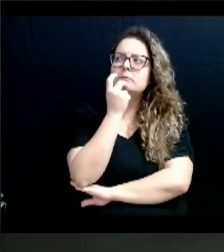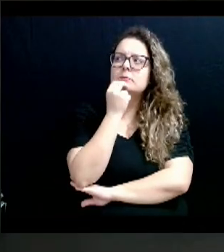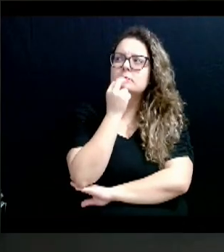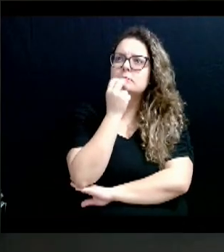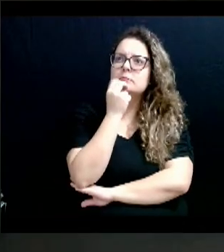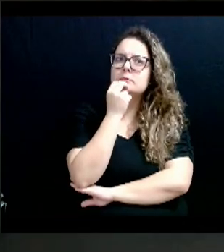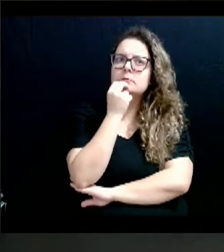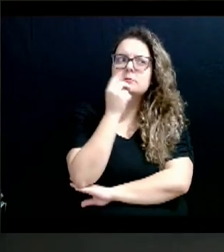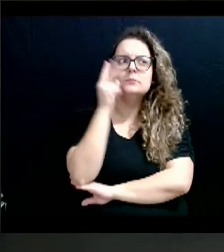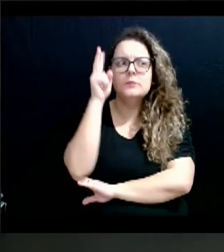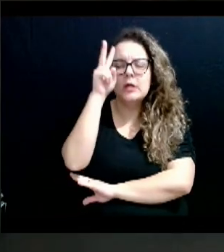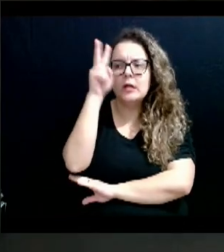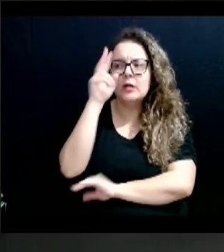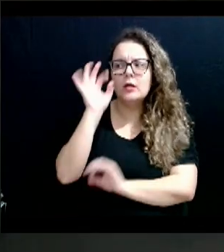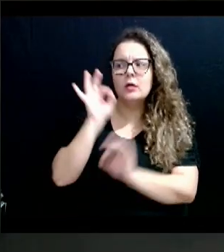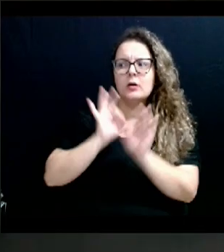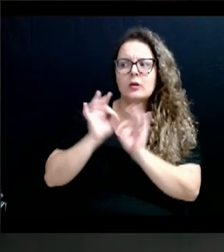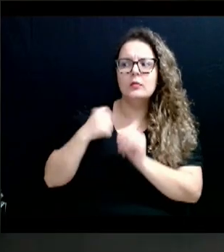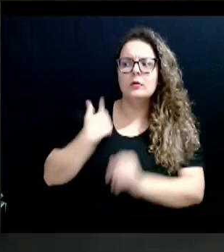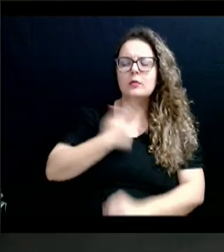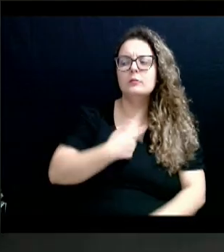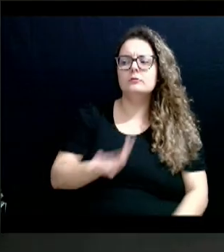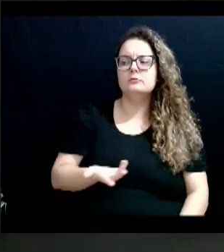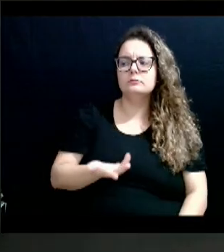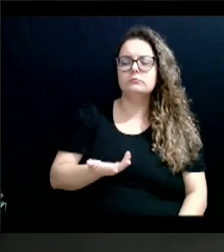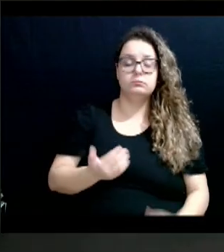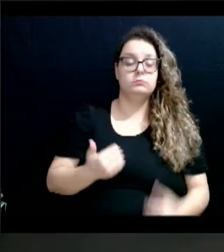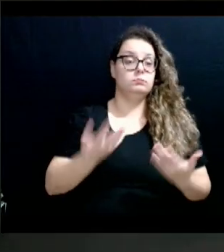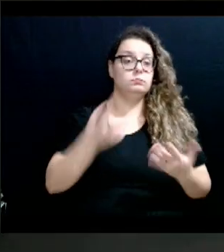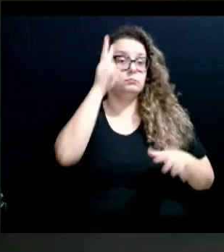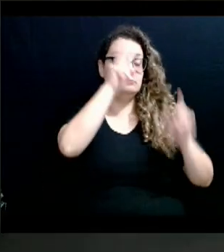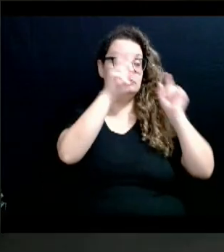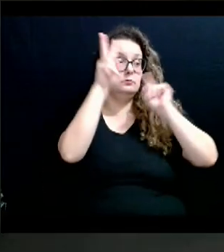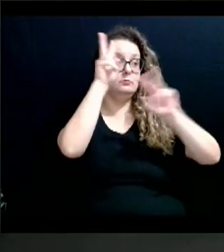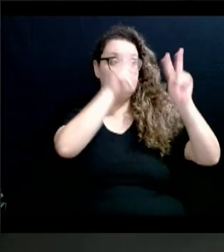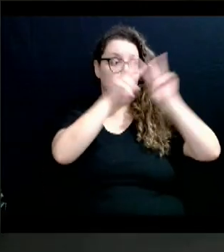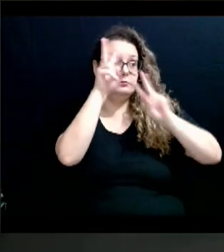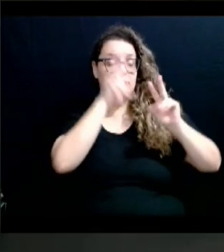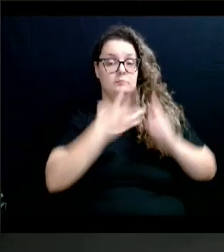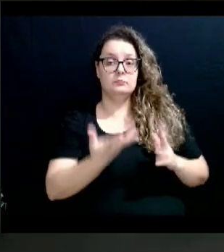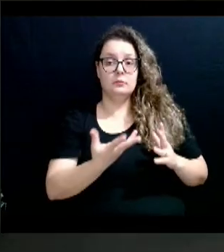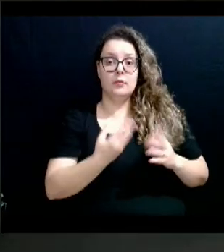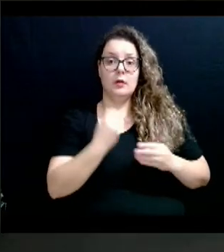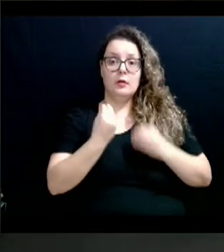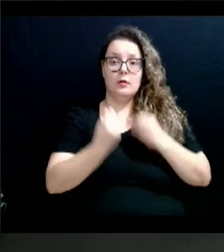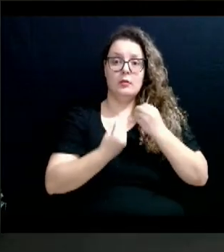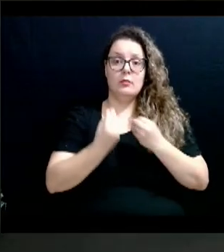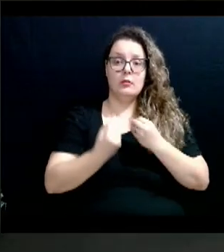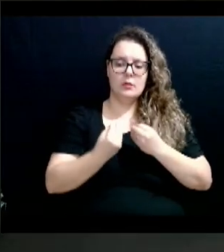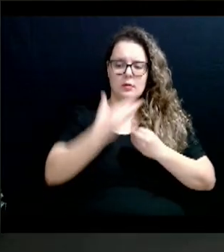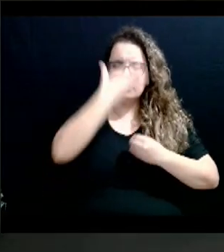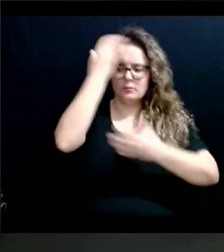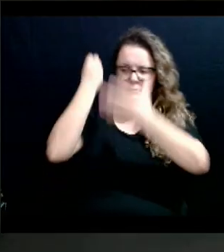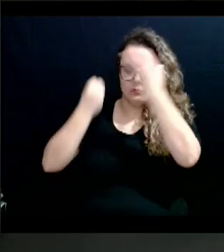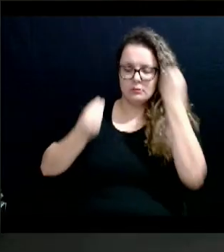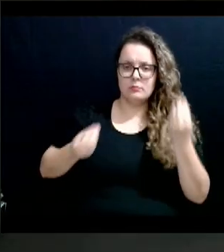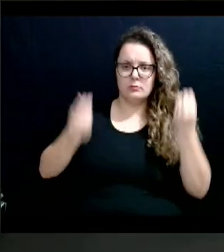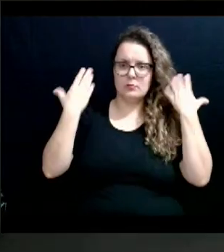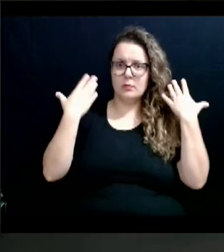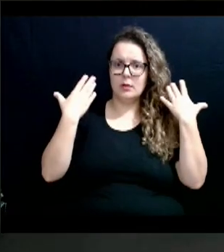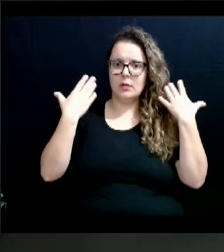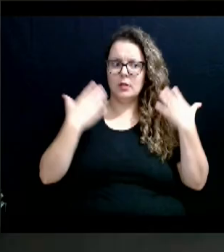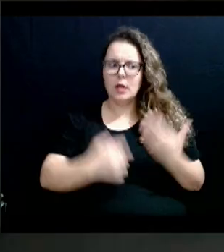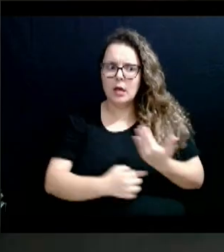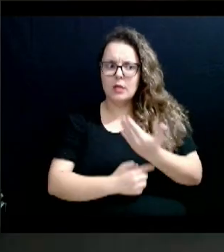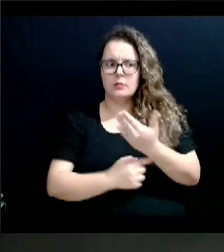lembranças guardamos? O que escolhemos esquecer? E como a tecnologia pode ajudar ou atrapalhar na construção da nossa